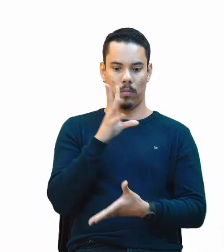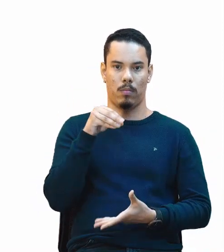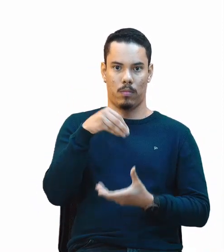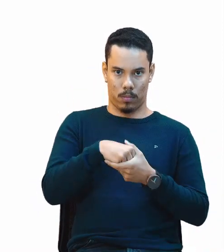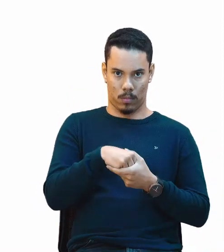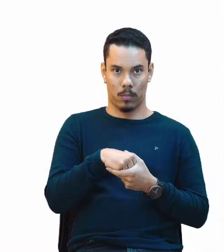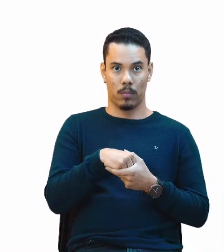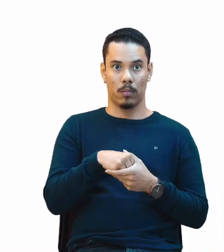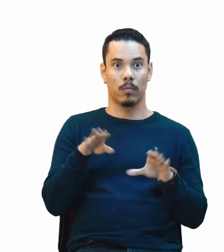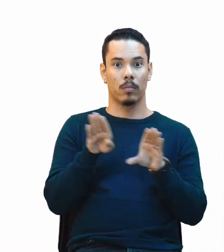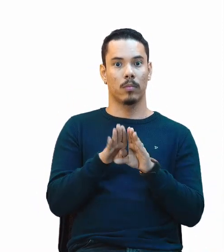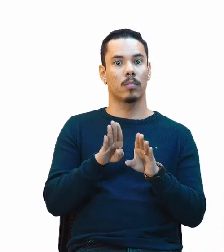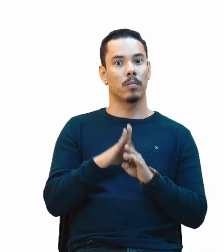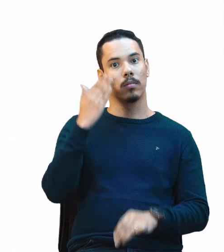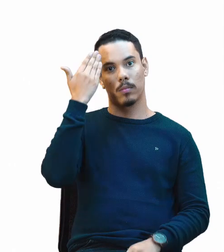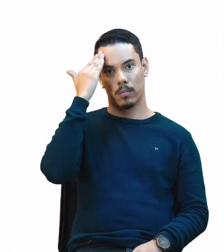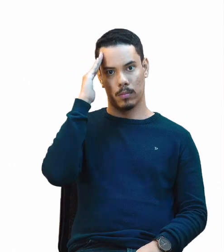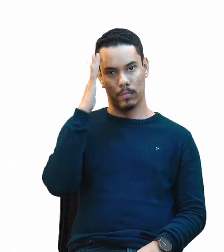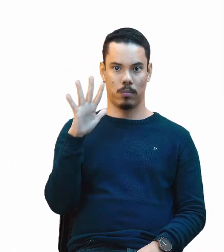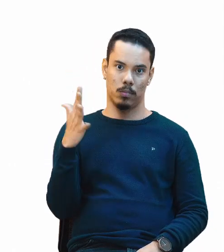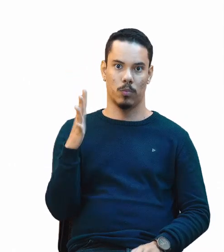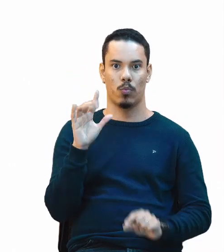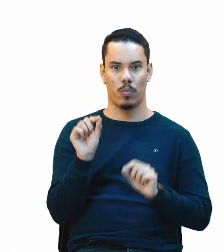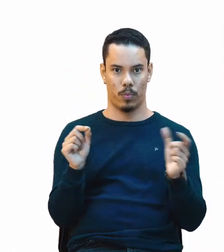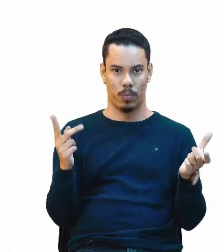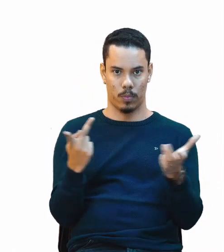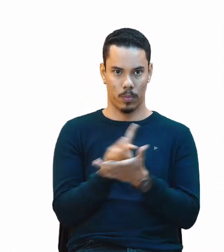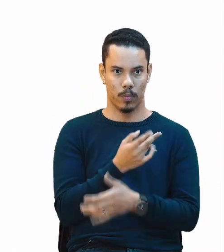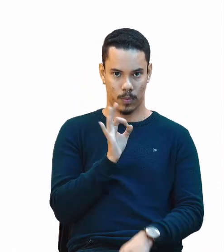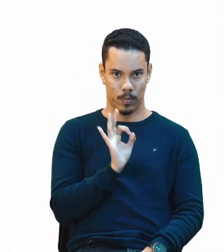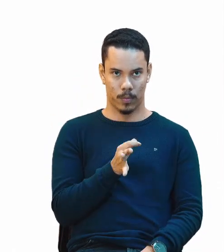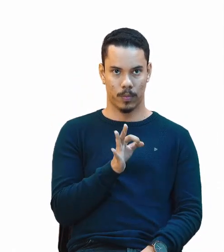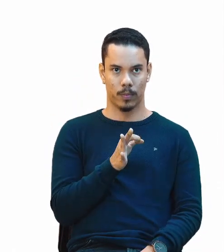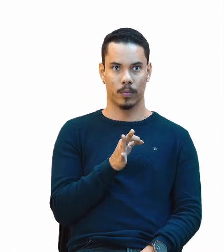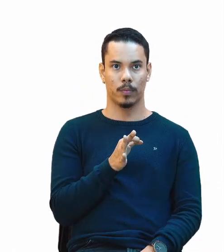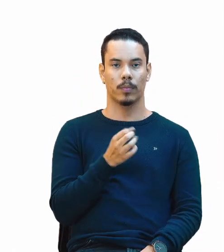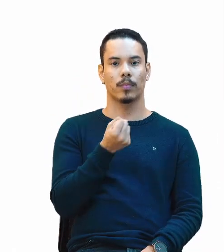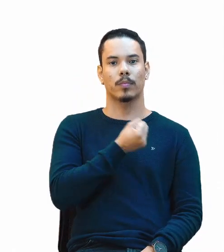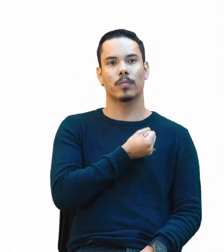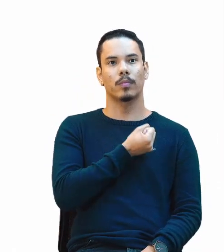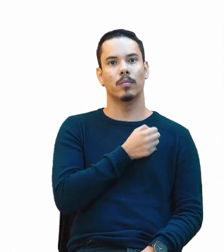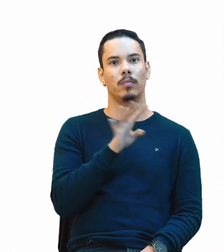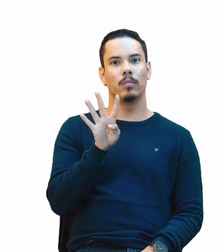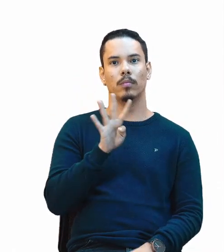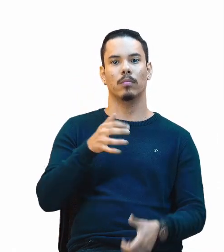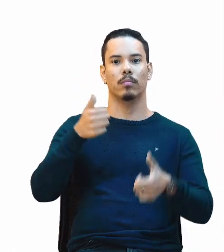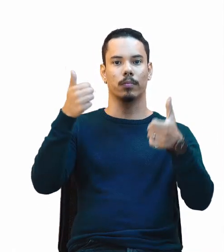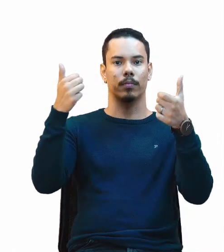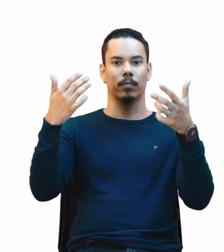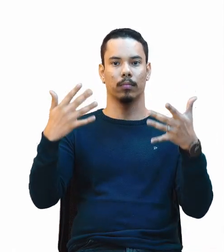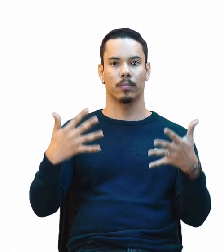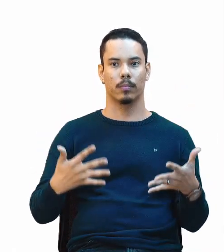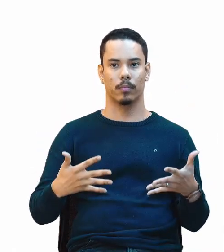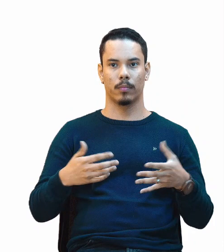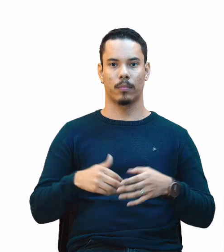mais ou menos isso, eles. Beleza? Questão 4, discursiva.